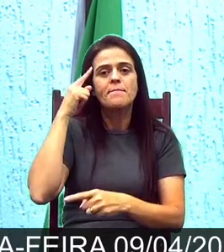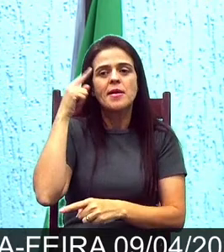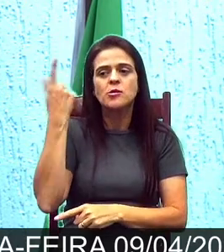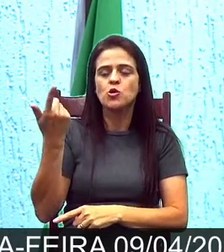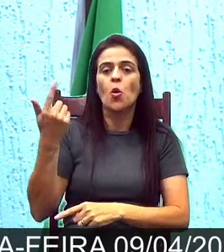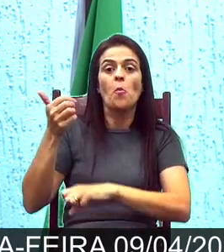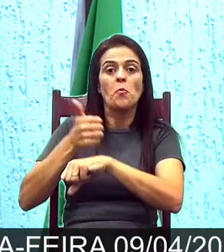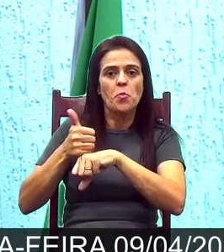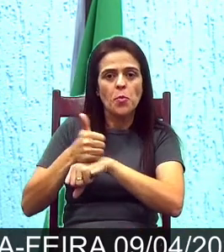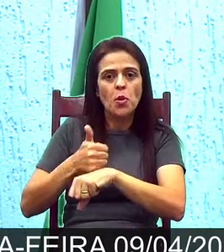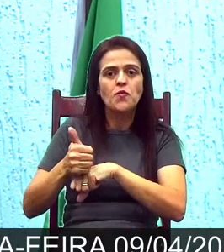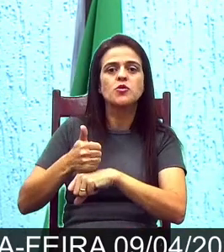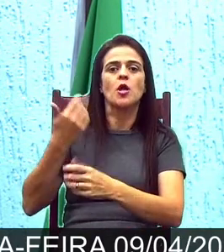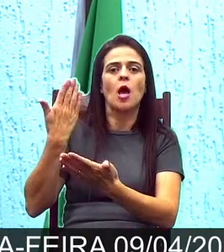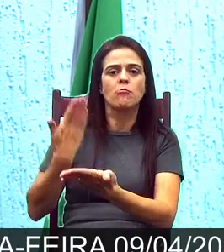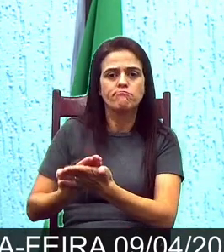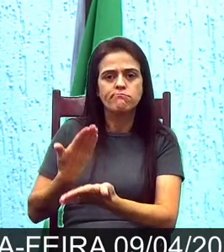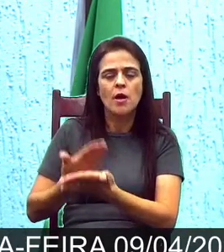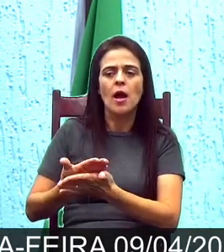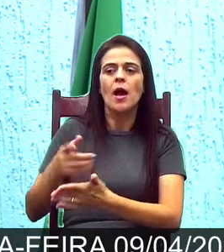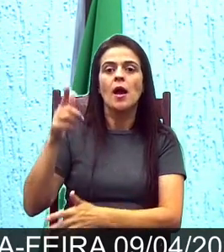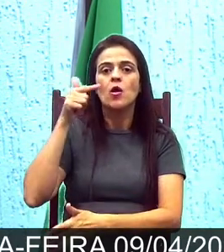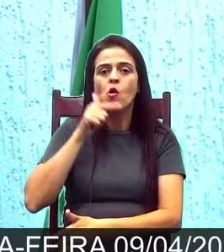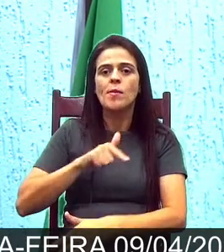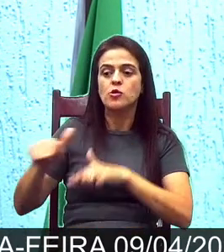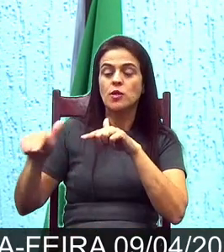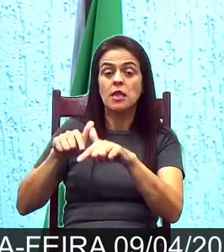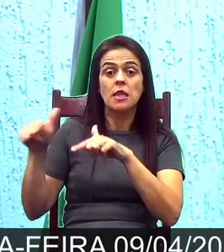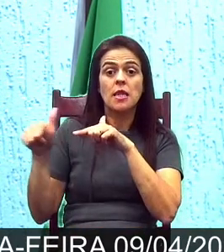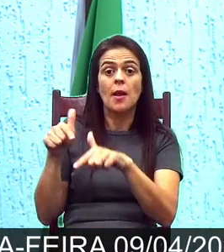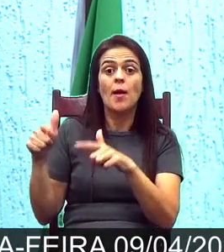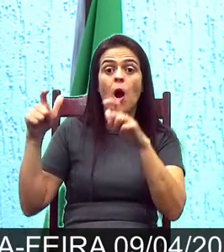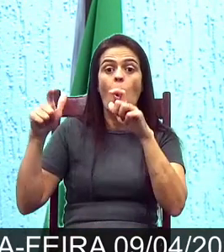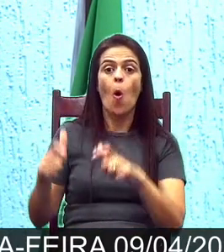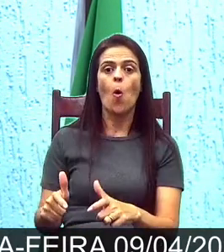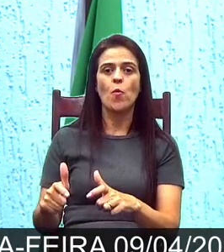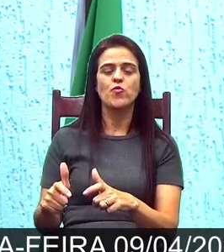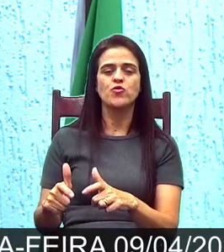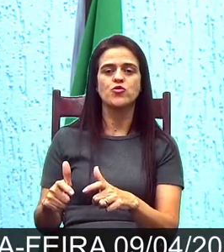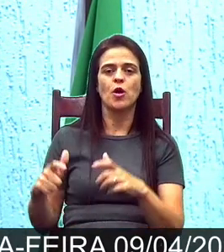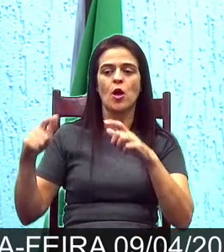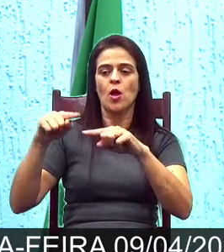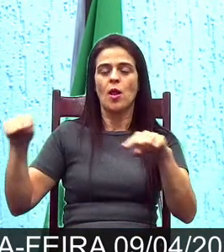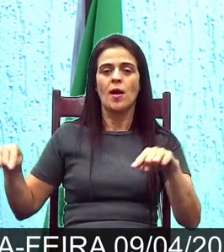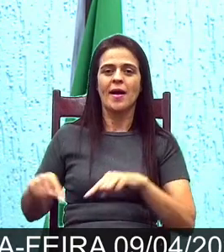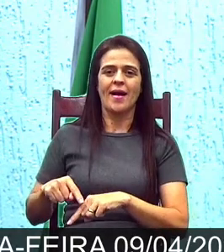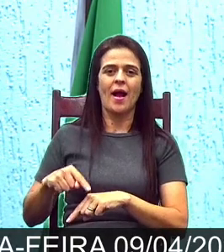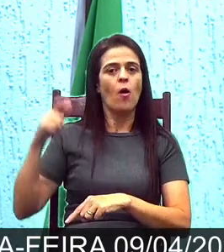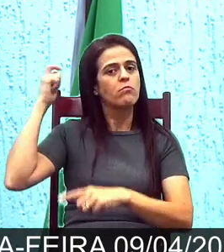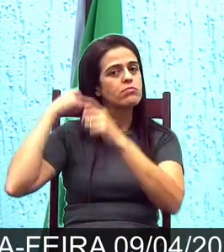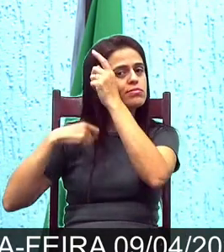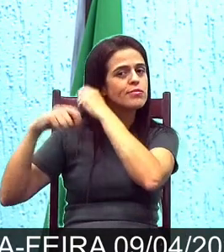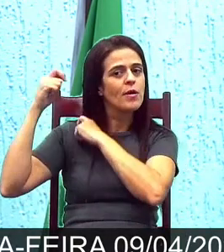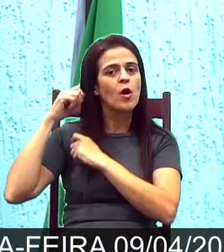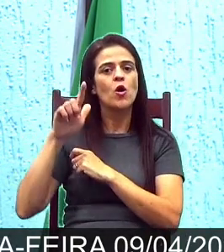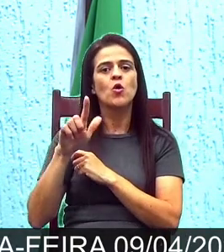de maquiadora e foi convidada a trabalhar no salão do Luiz Fernando. Nessa mesma época, casou-se com Marconi,